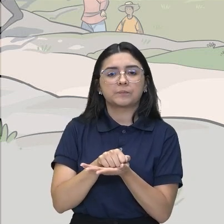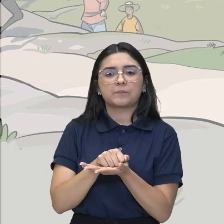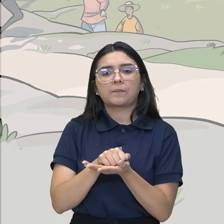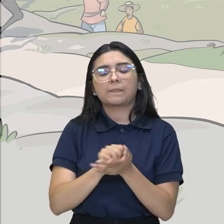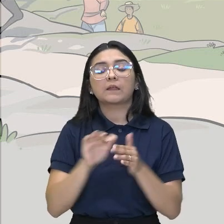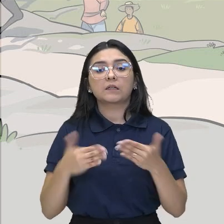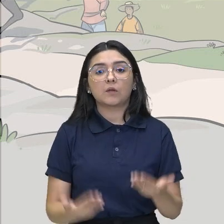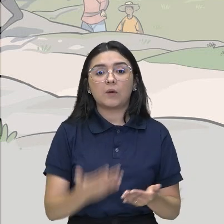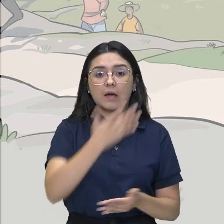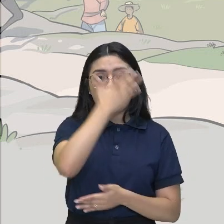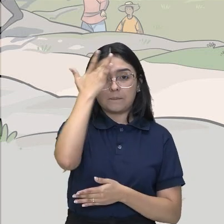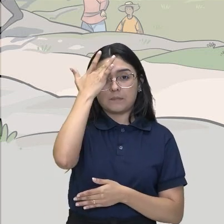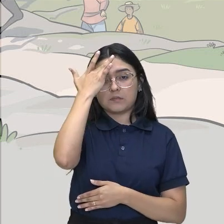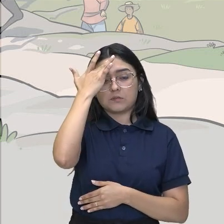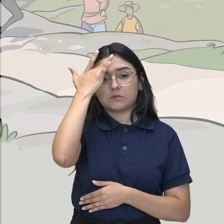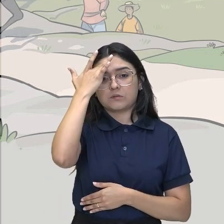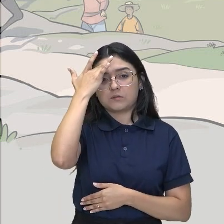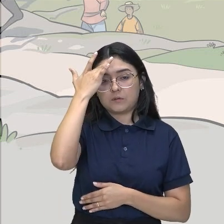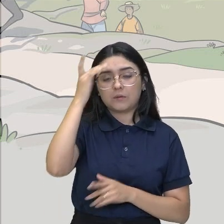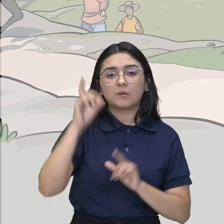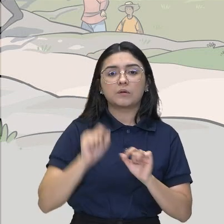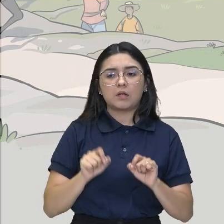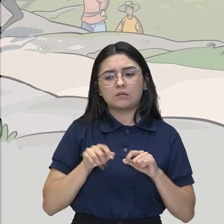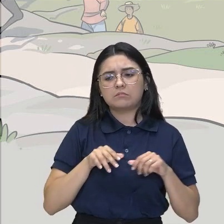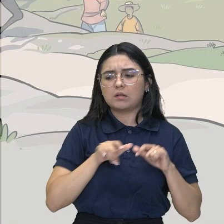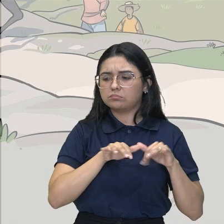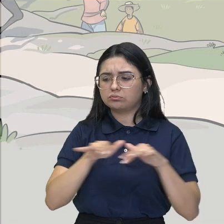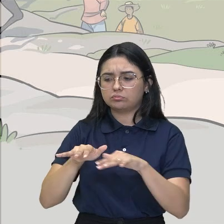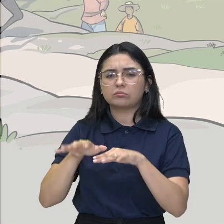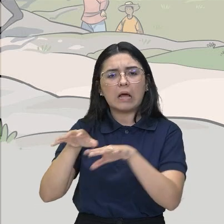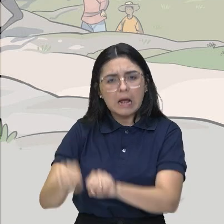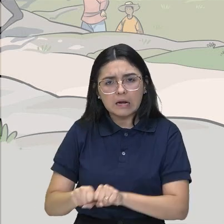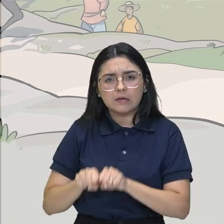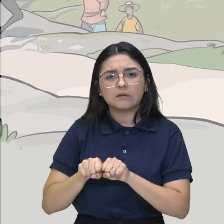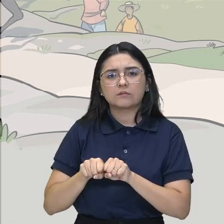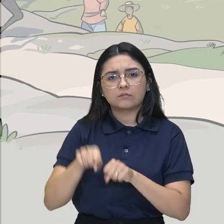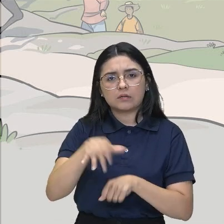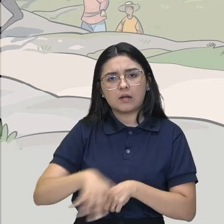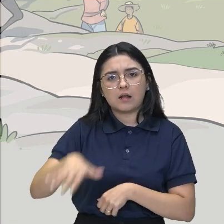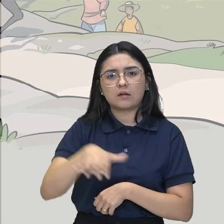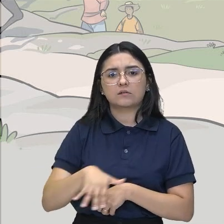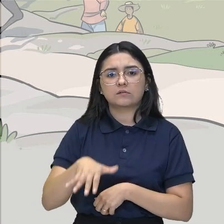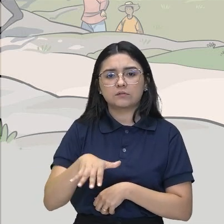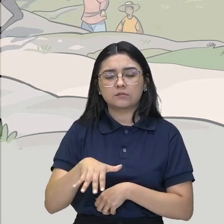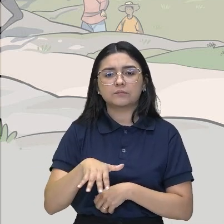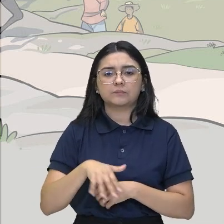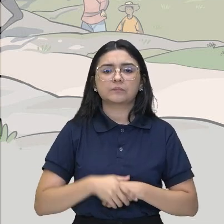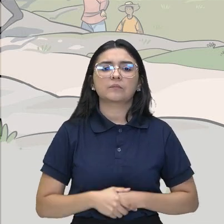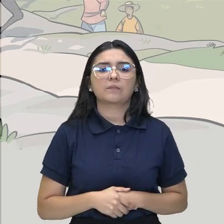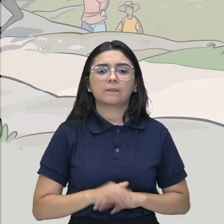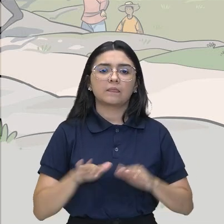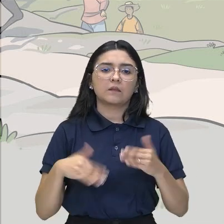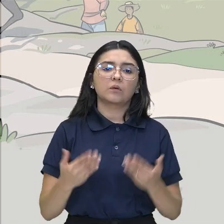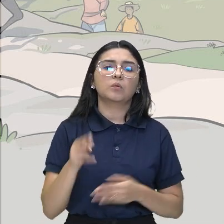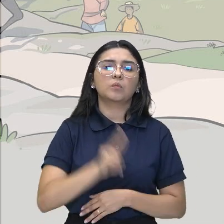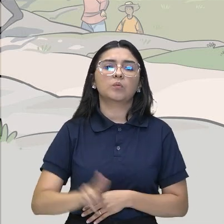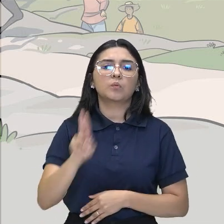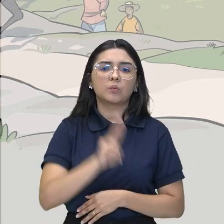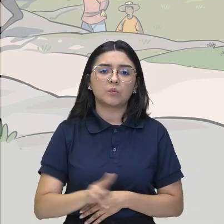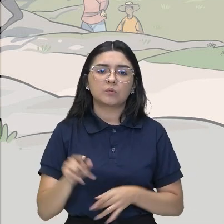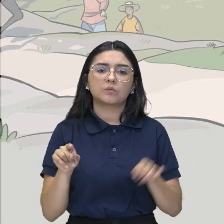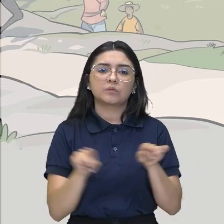pessoa se apossa daquela porção territorial, basicamente após a emancipação política. Pelo seu uso, ele